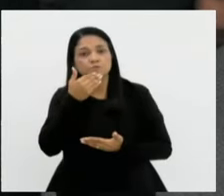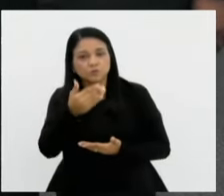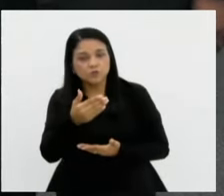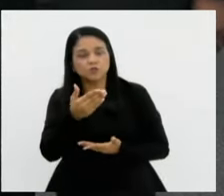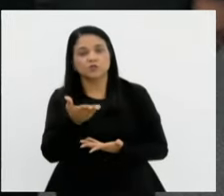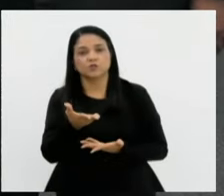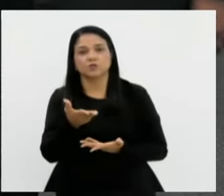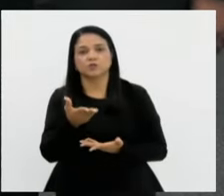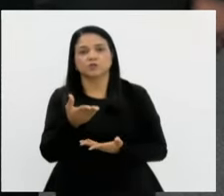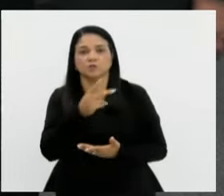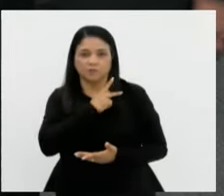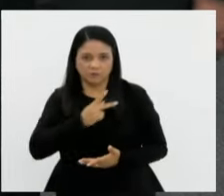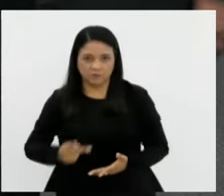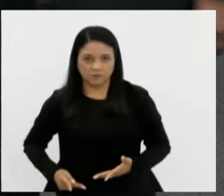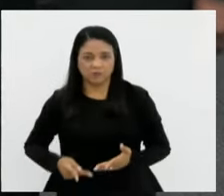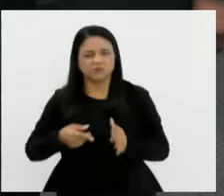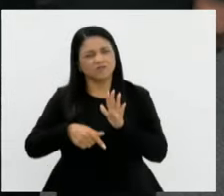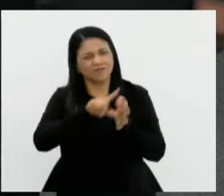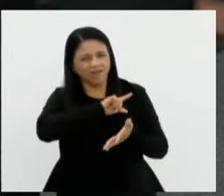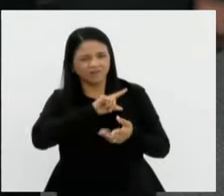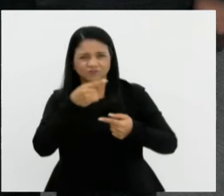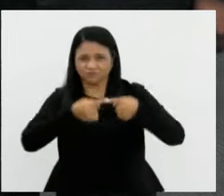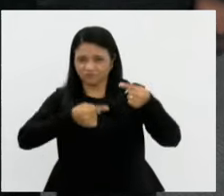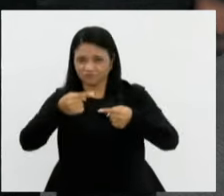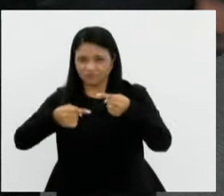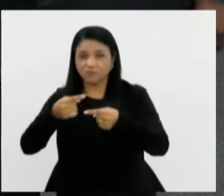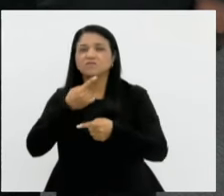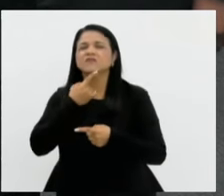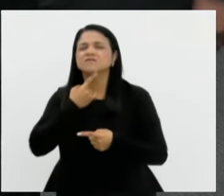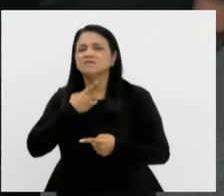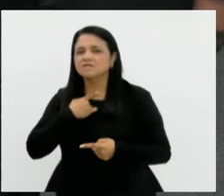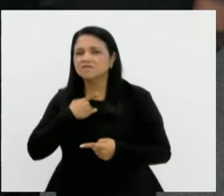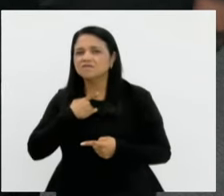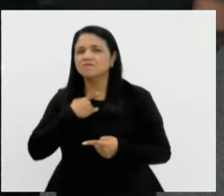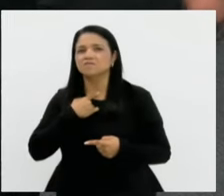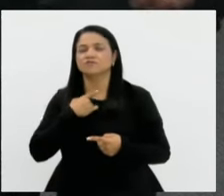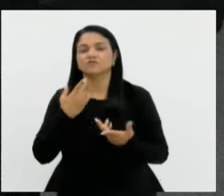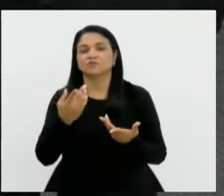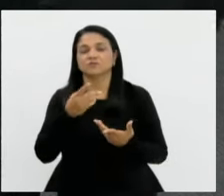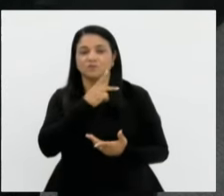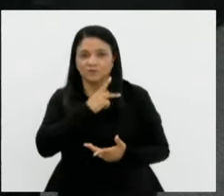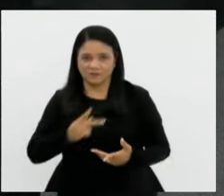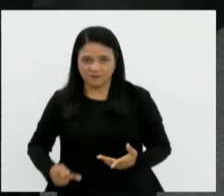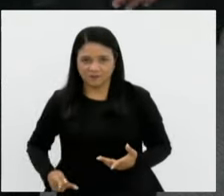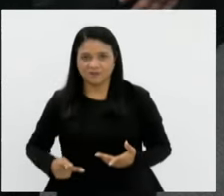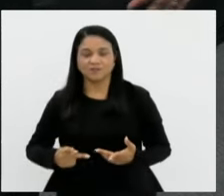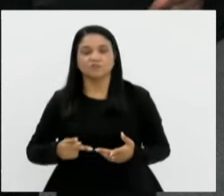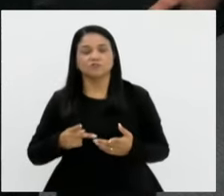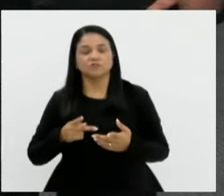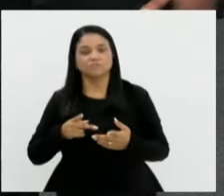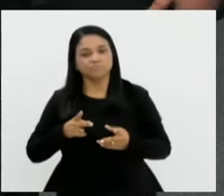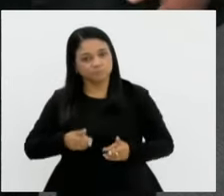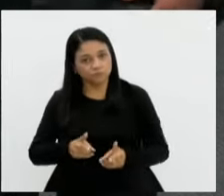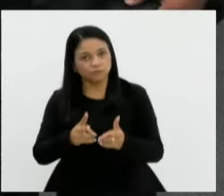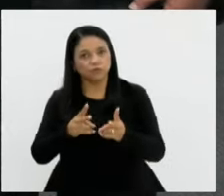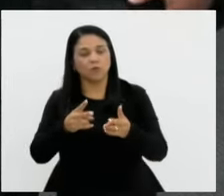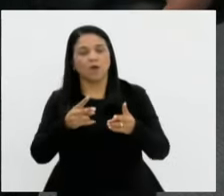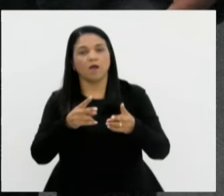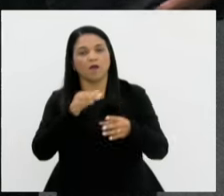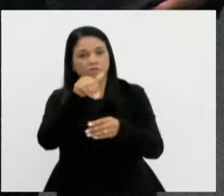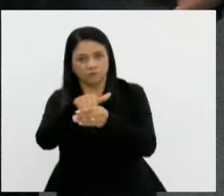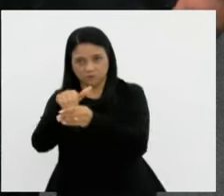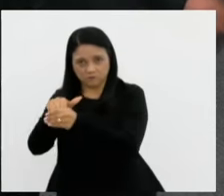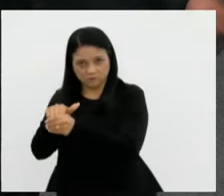sei, com discussões anteriores, que é o desejo de Vossa Excelência dar a maior celeridade nisso, que é possível a realização de uma